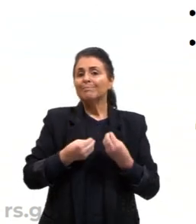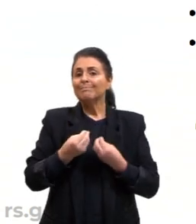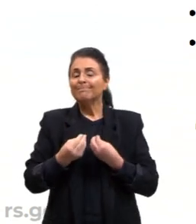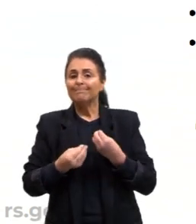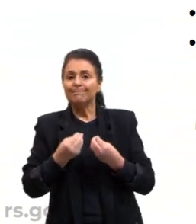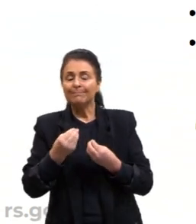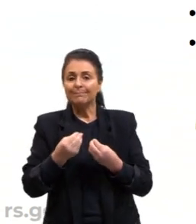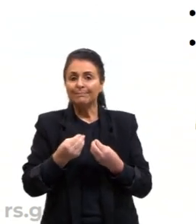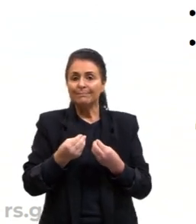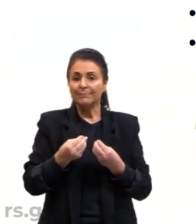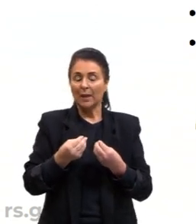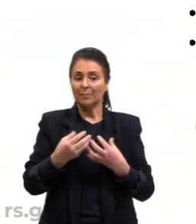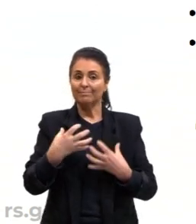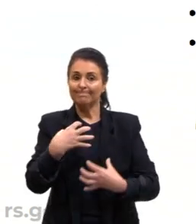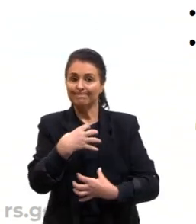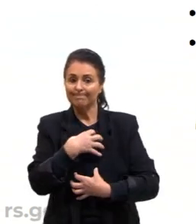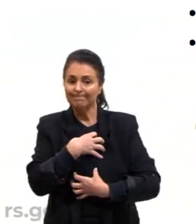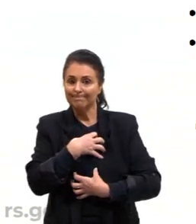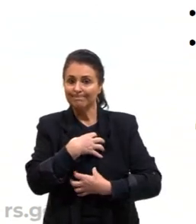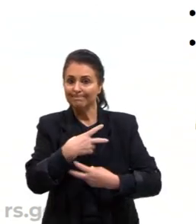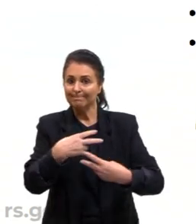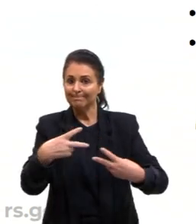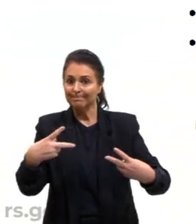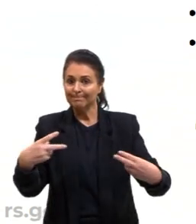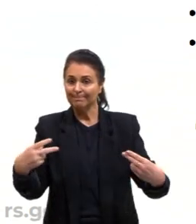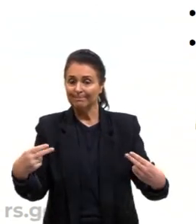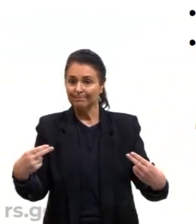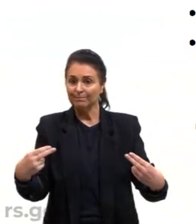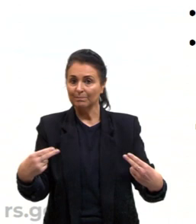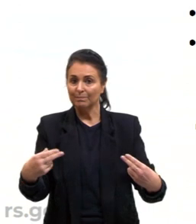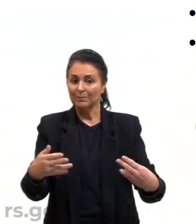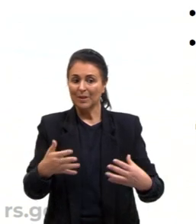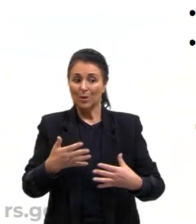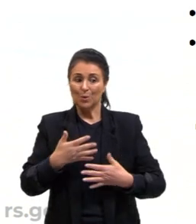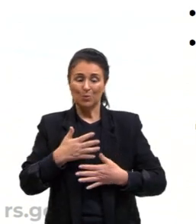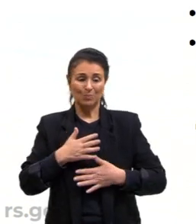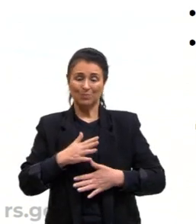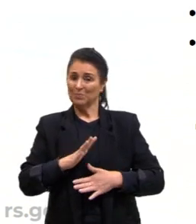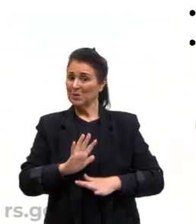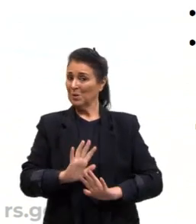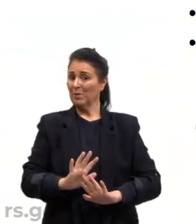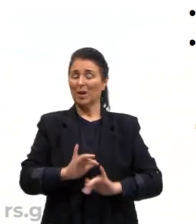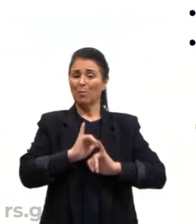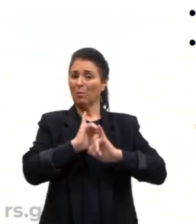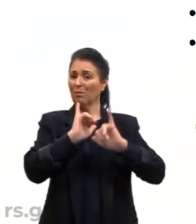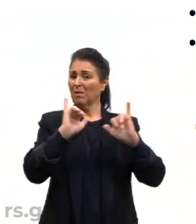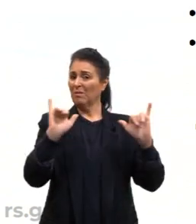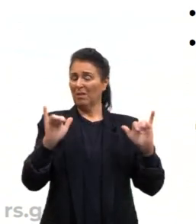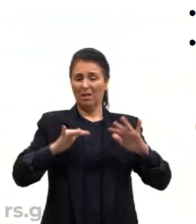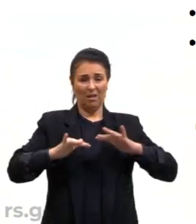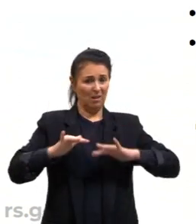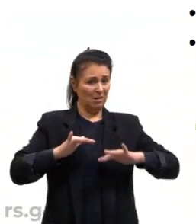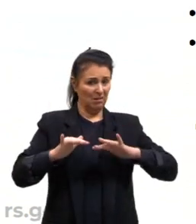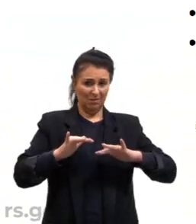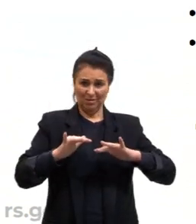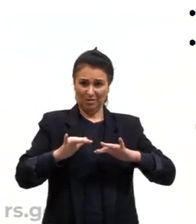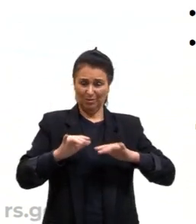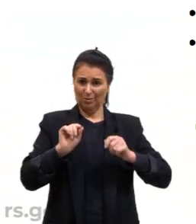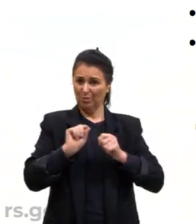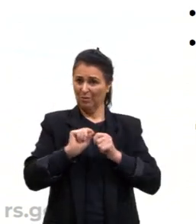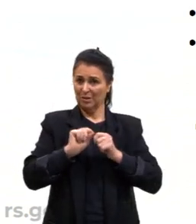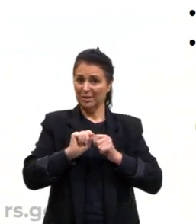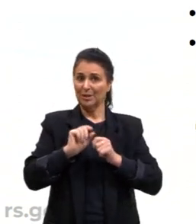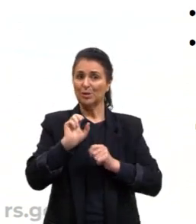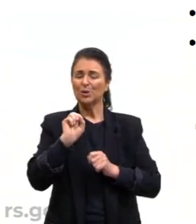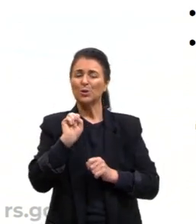nas seguintes situações quando não queremos declarar uma ação só